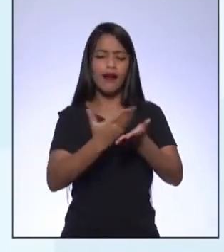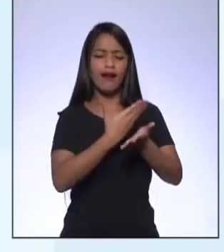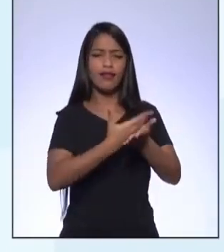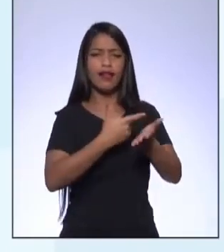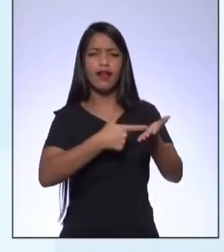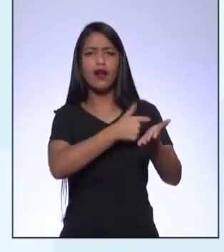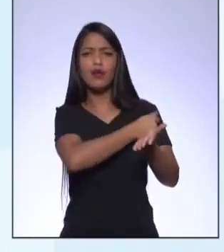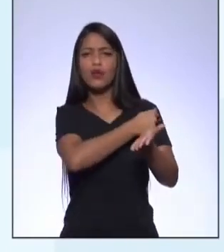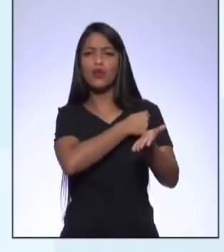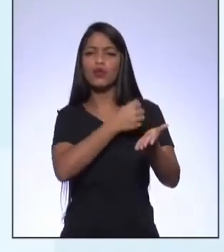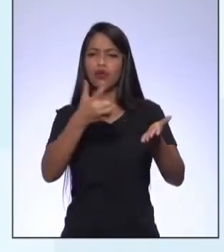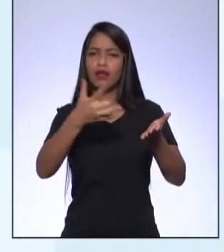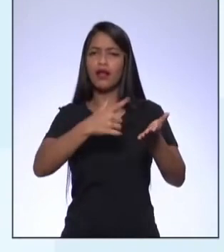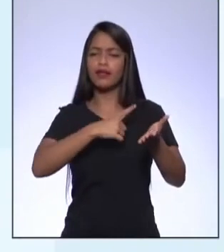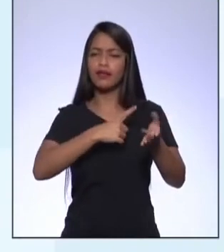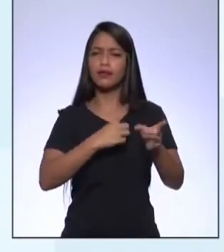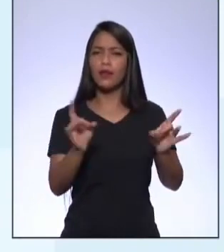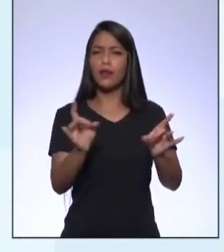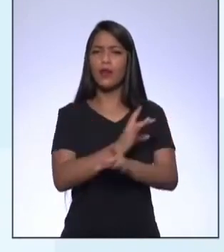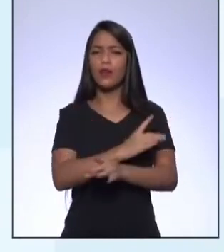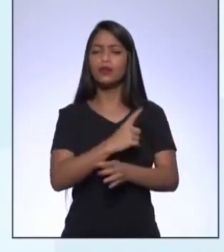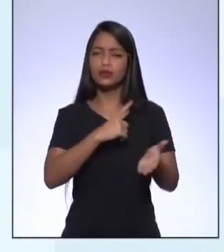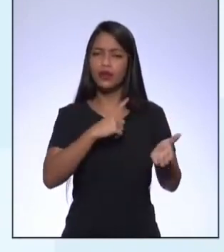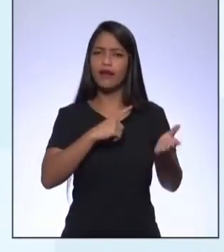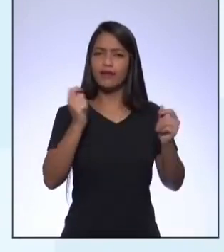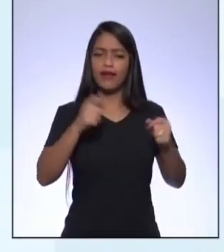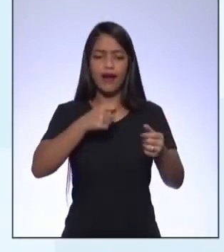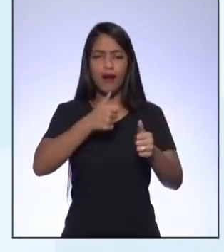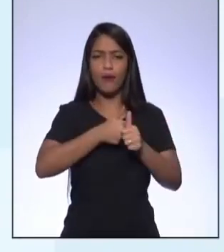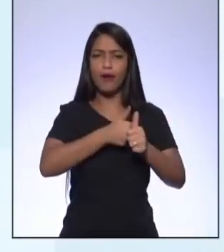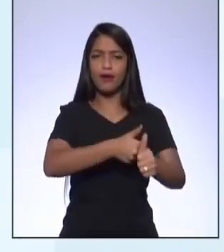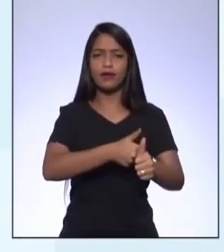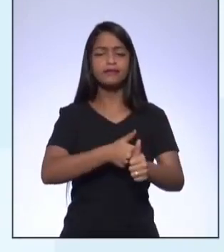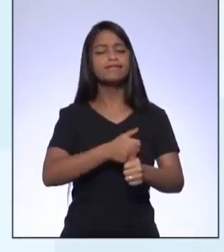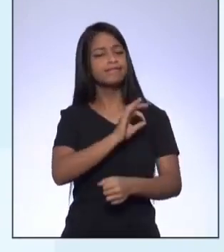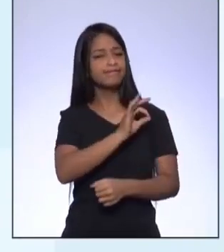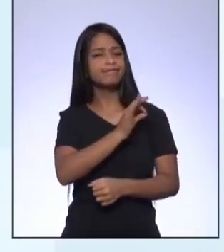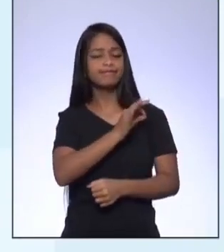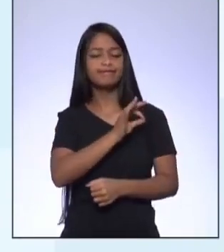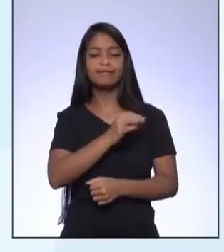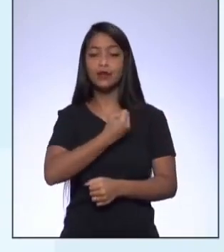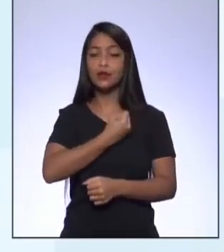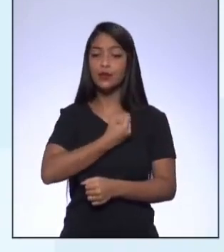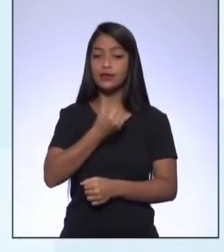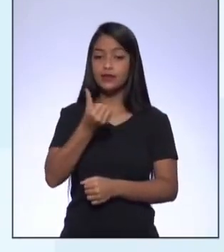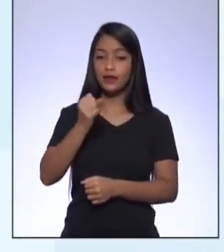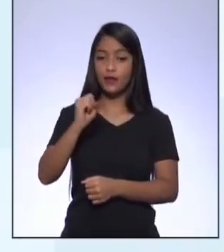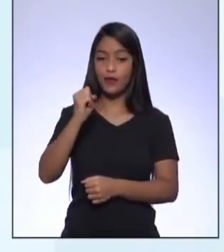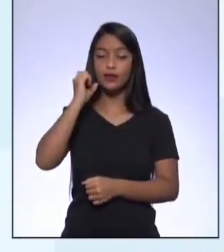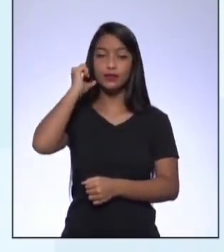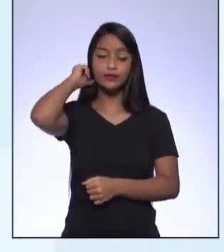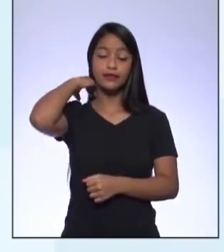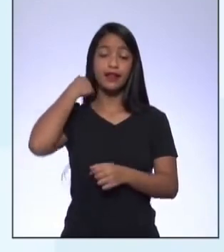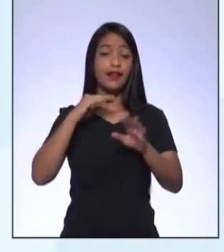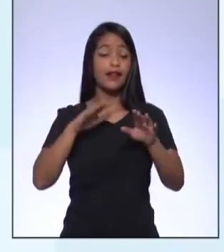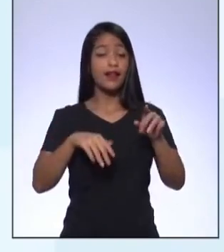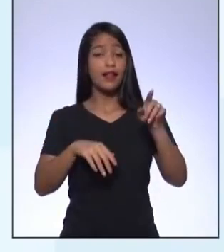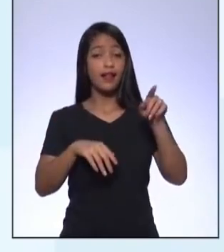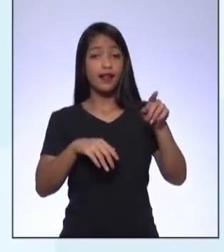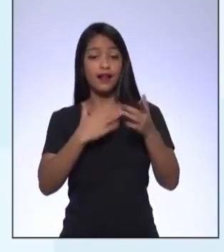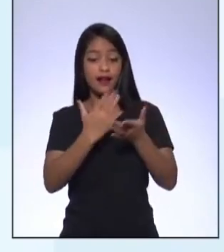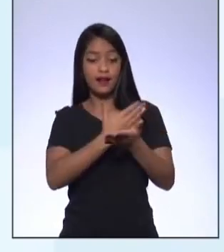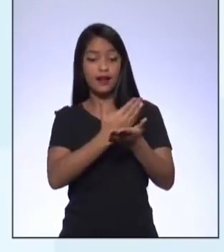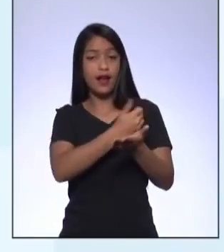do aluno. Lá na página 68, não é isso? Esse exercício, o que está no caderno do aluno é a malha. Tudo